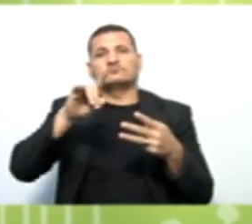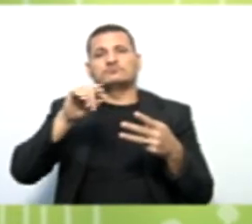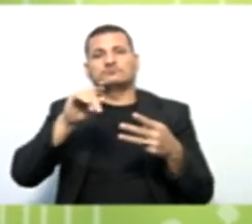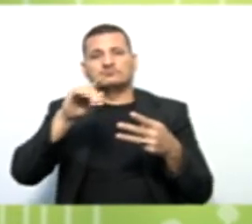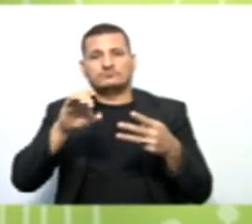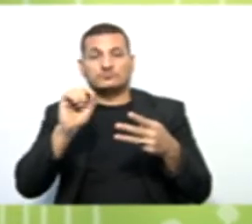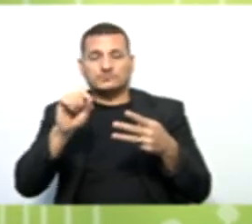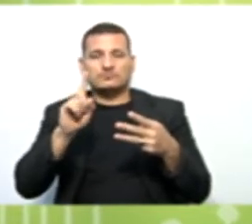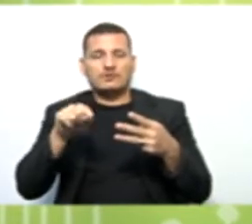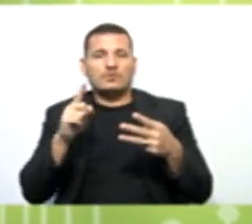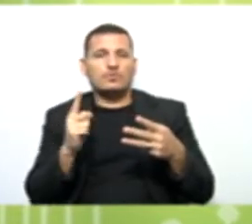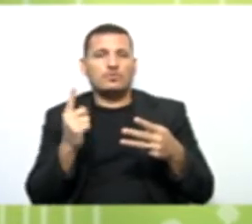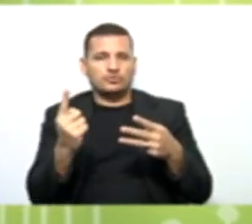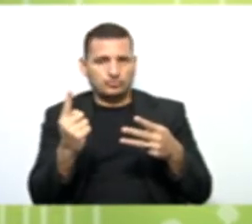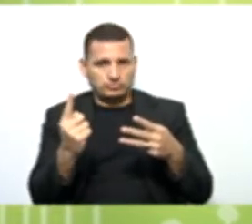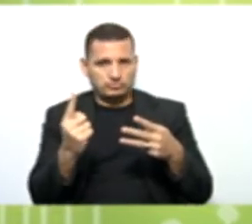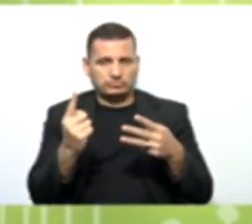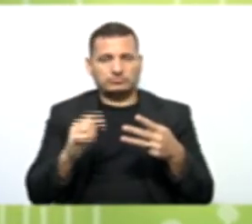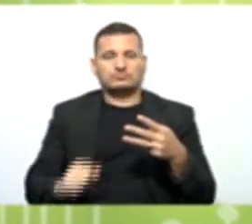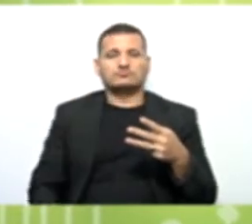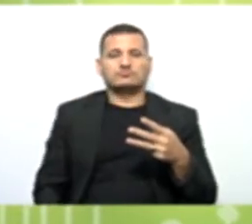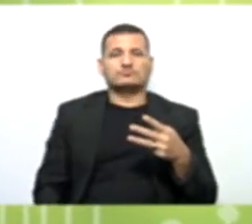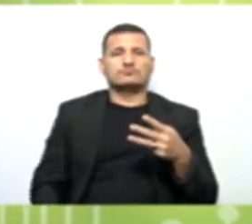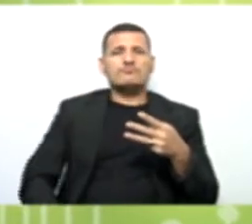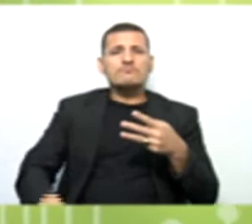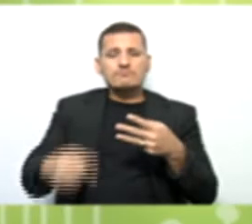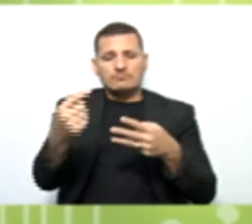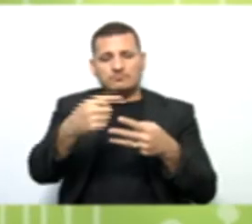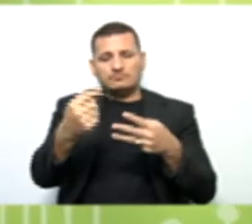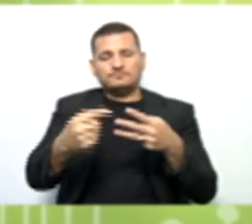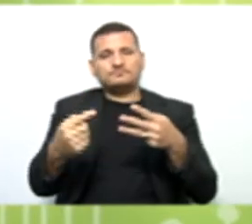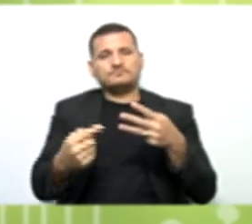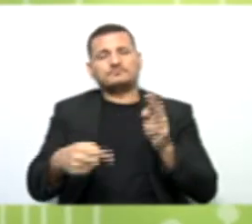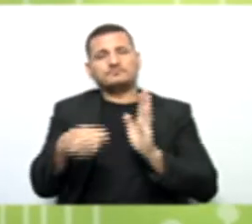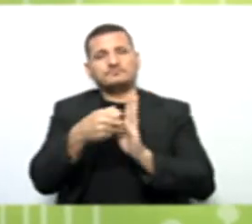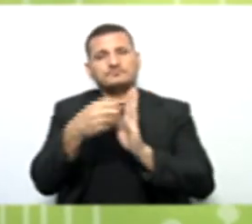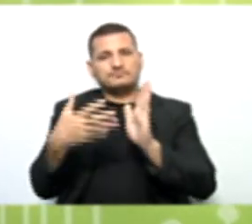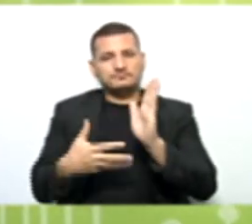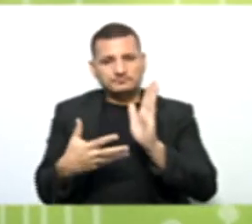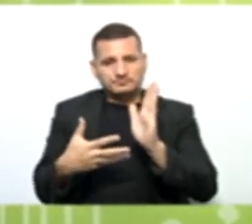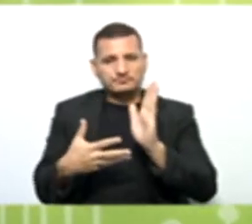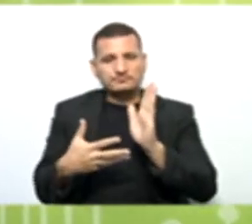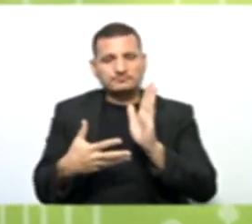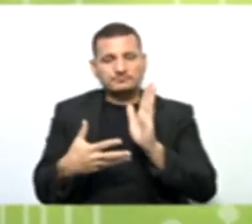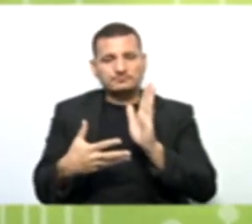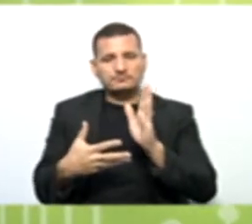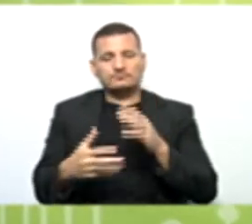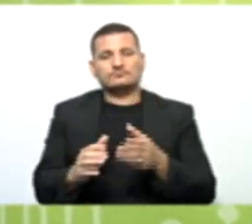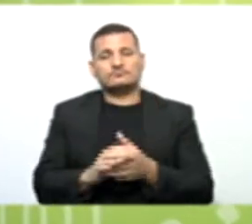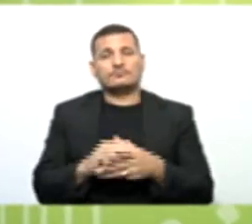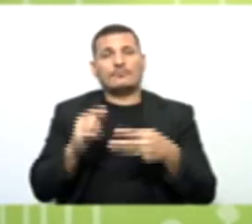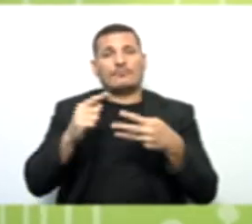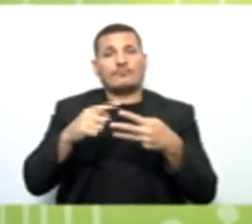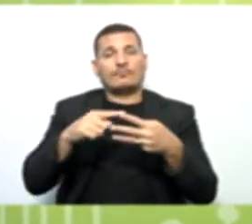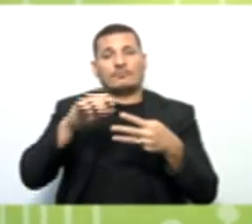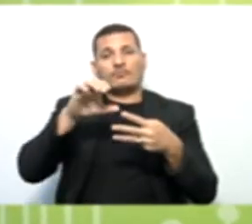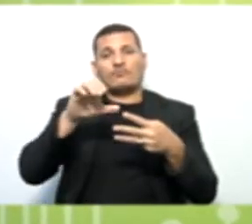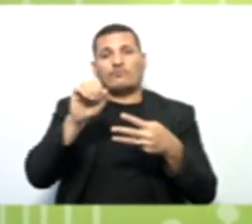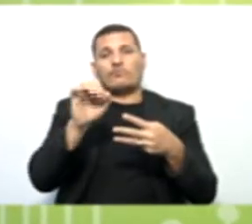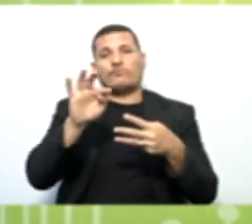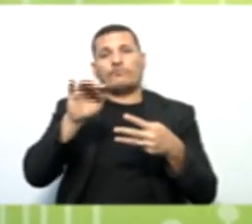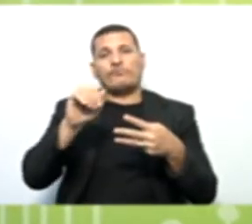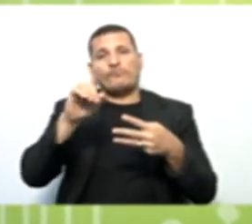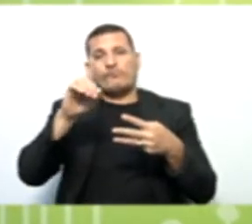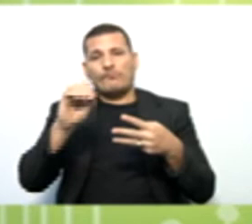objeto é único. Esclarecendo basicamente esses três aspectos. O estado de um objeto refere-se ao valor